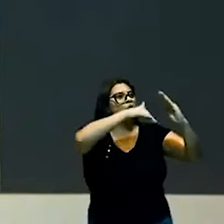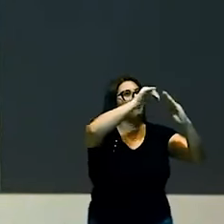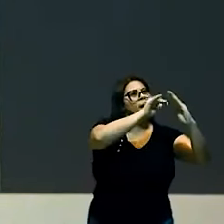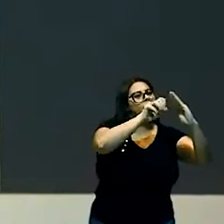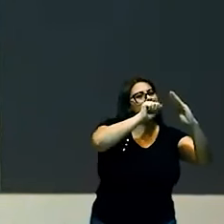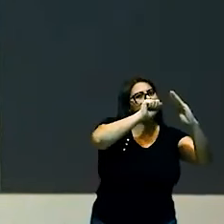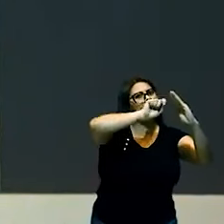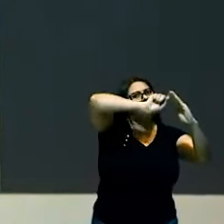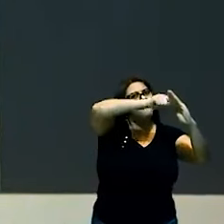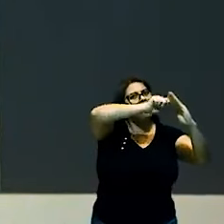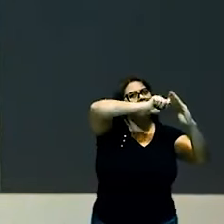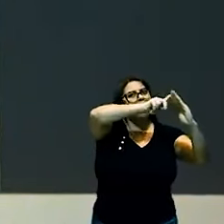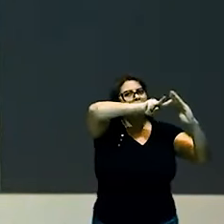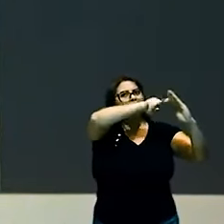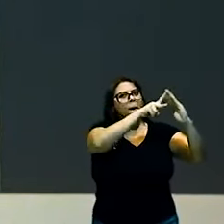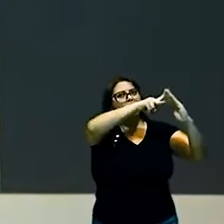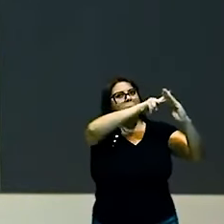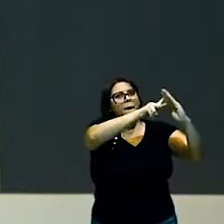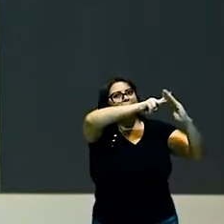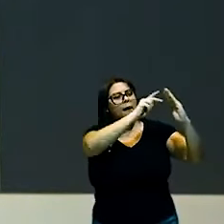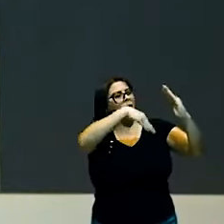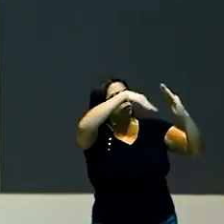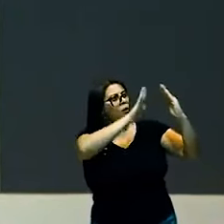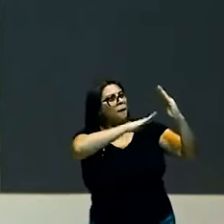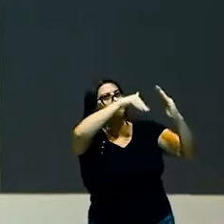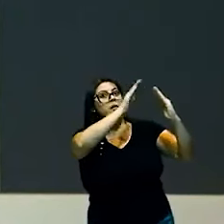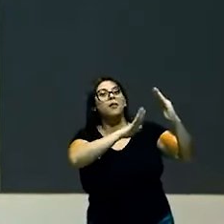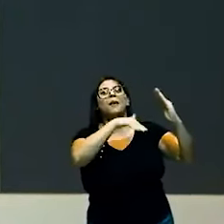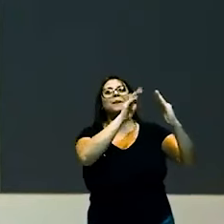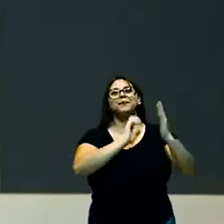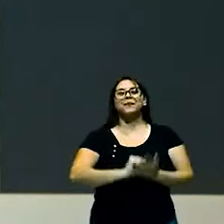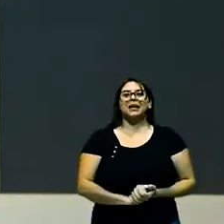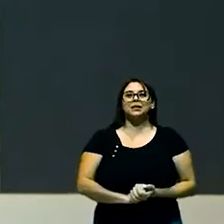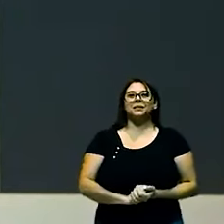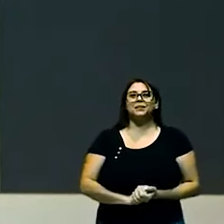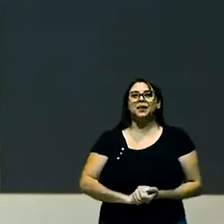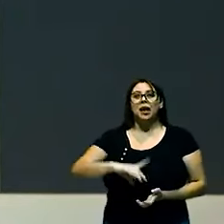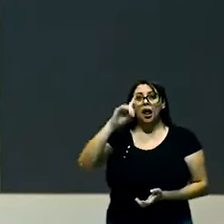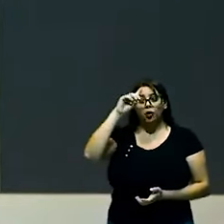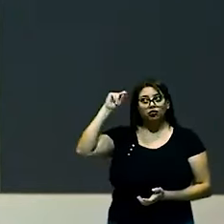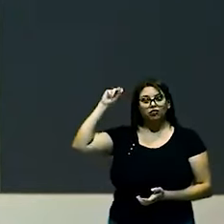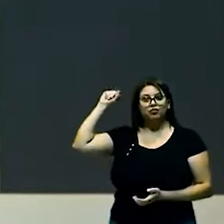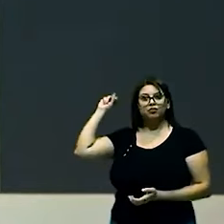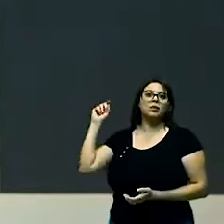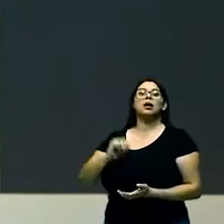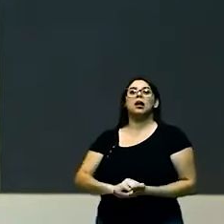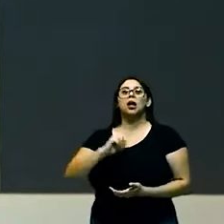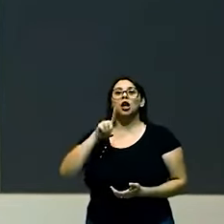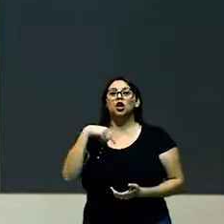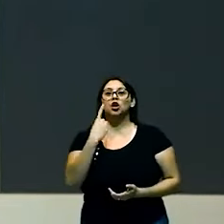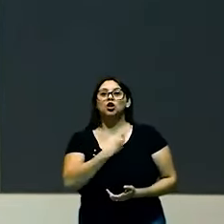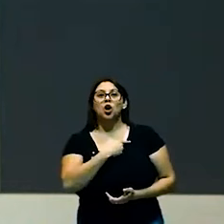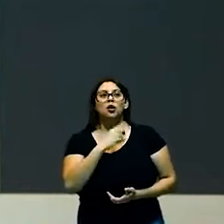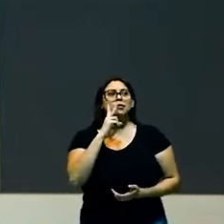necessário. Há alguns dias nós presenciamos aqui mais uma reforma na nossa igreja, né? A climatização